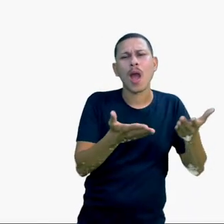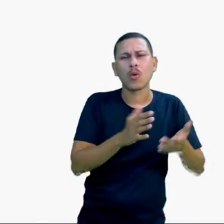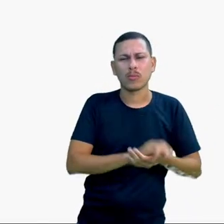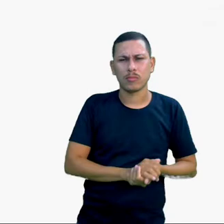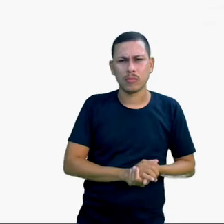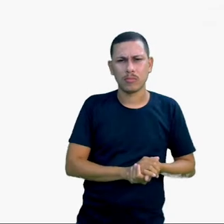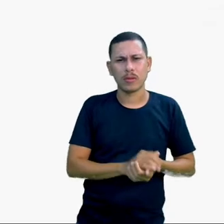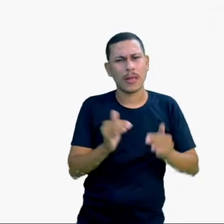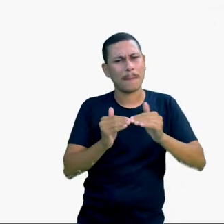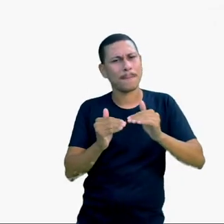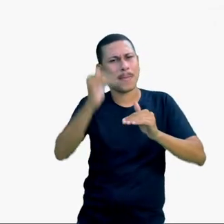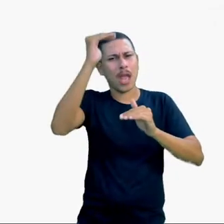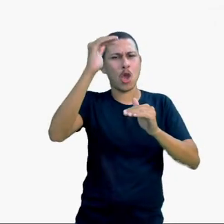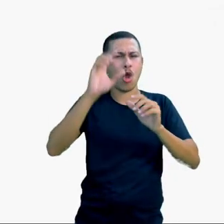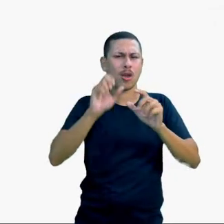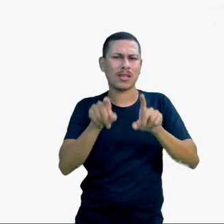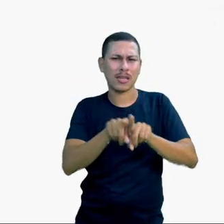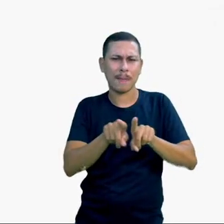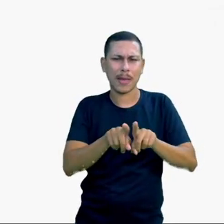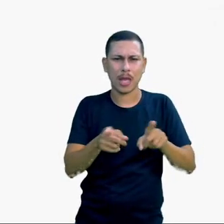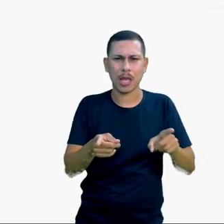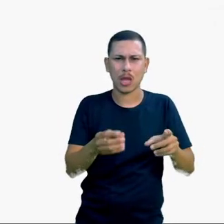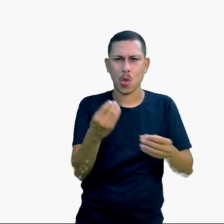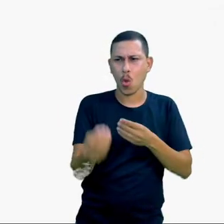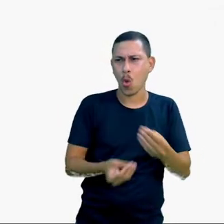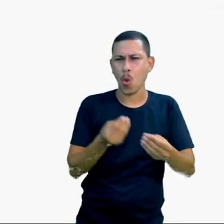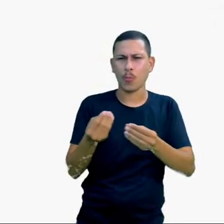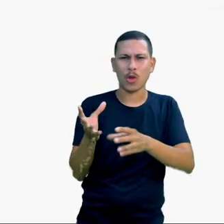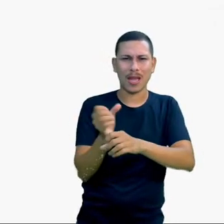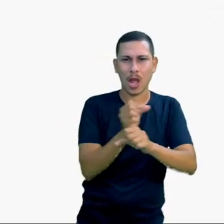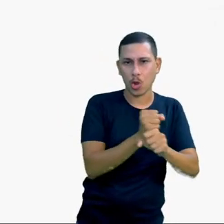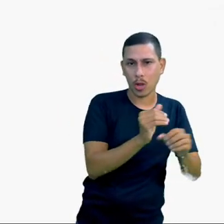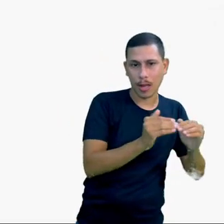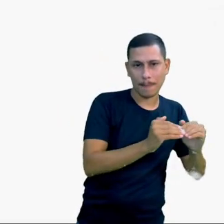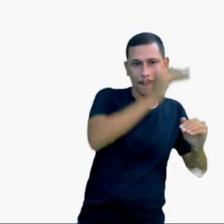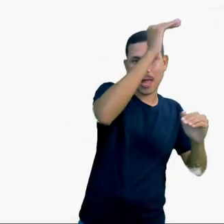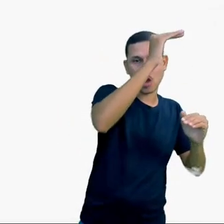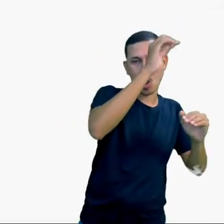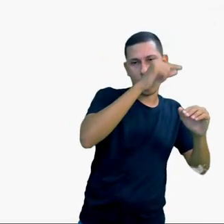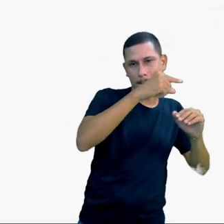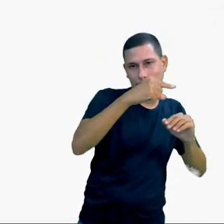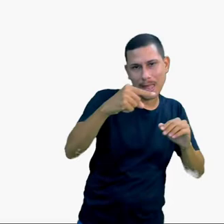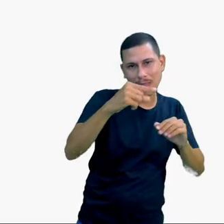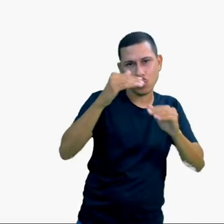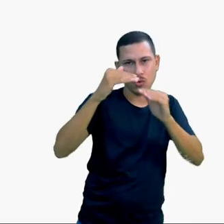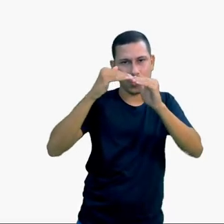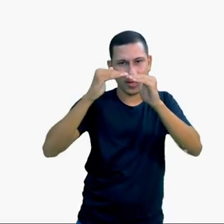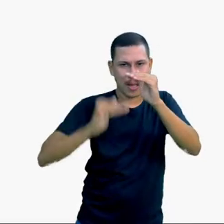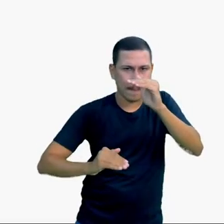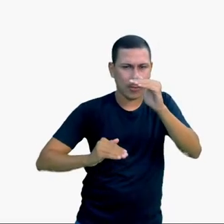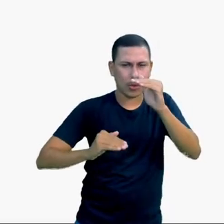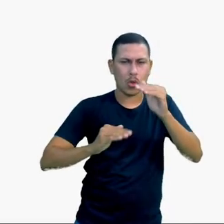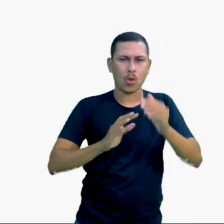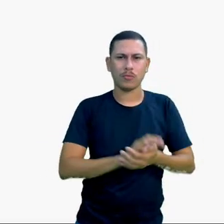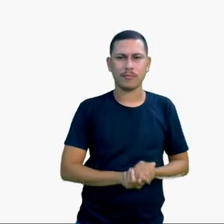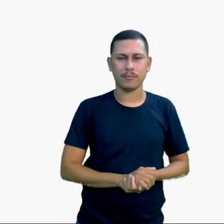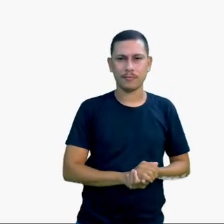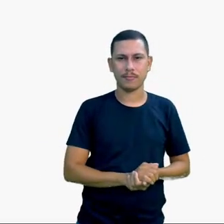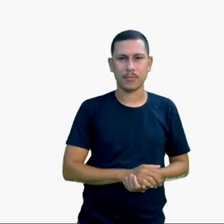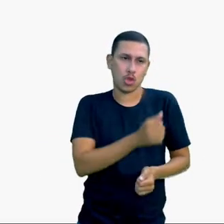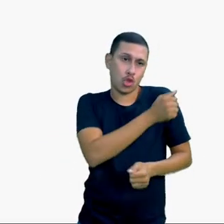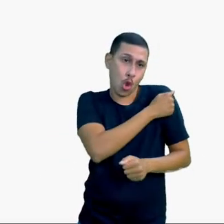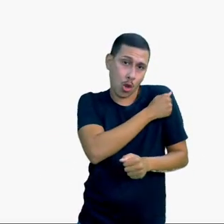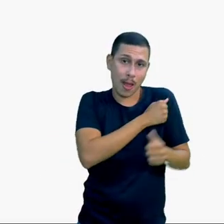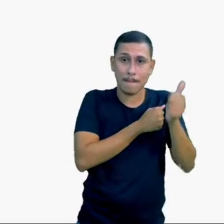maior? A amplitude justamente é calculada a maior menos a menor nota. A maior nota de Júlia